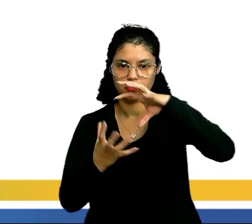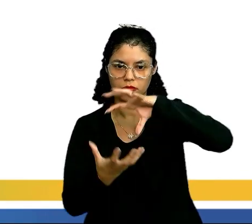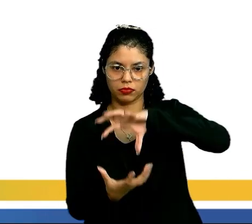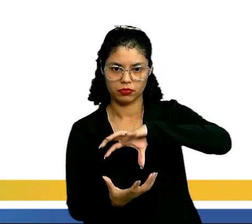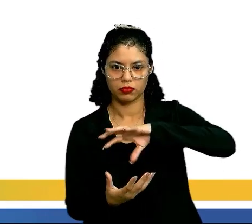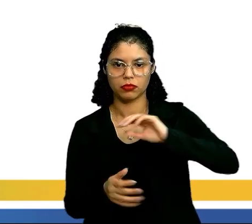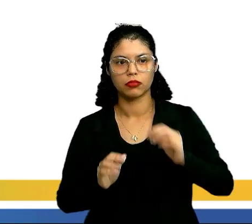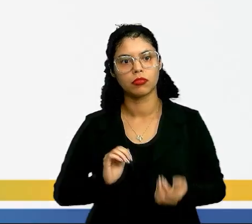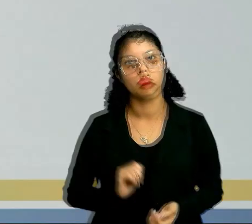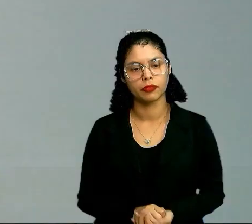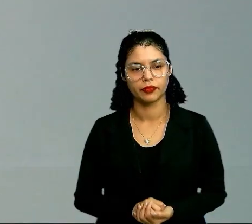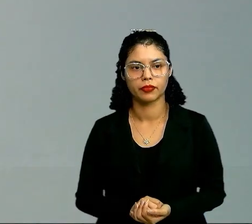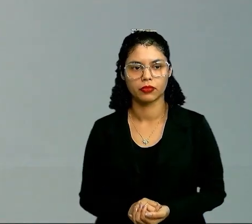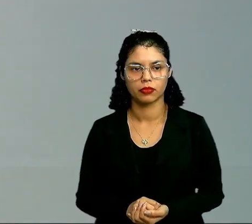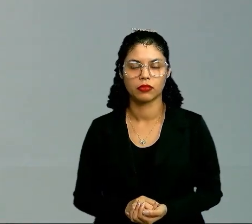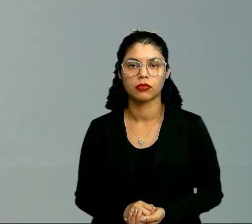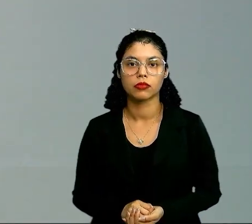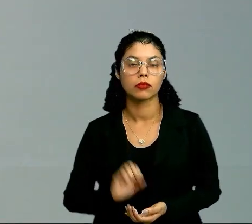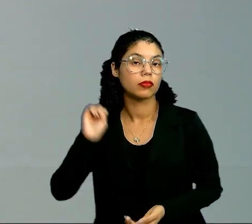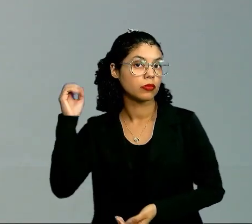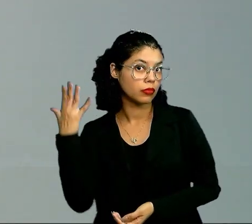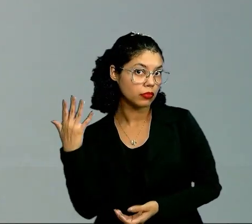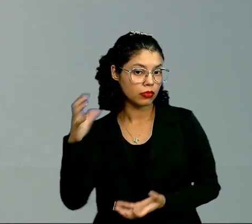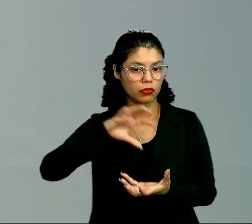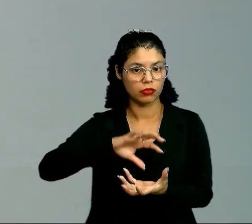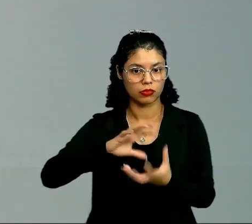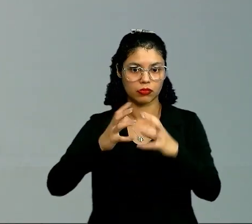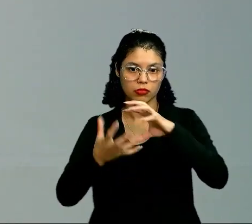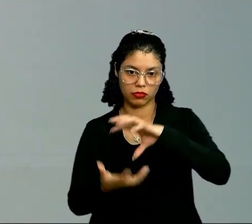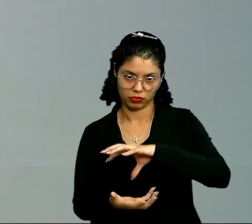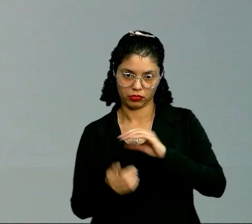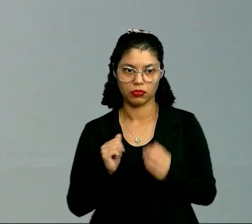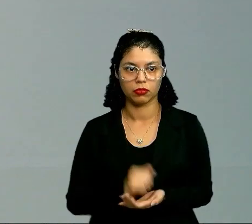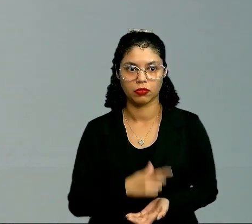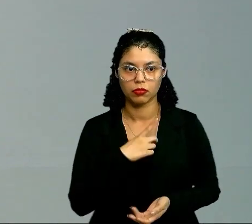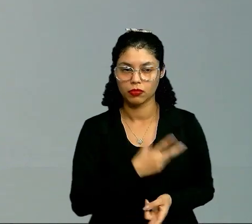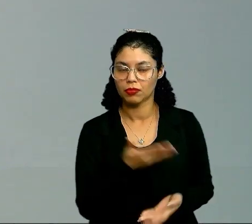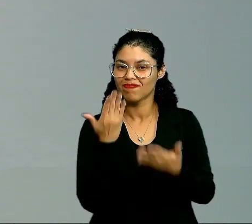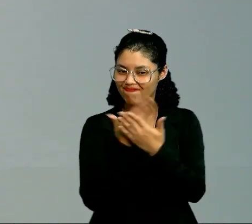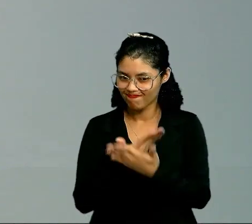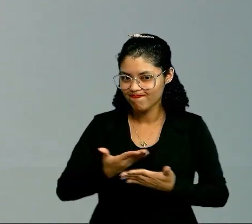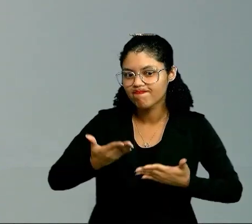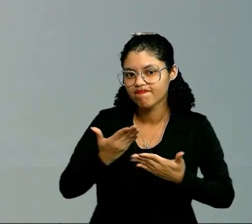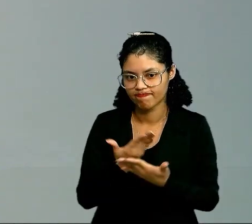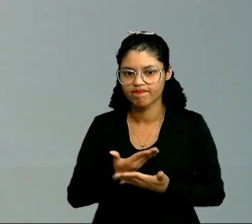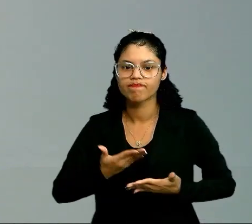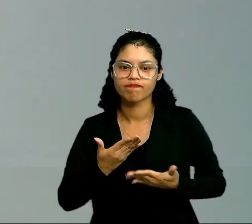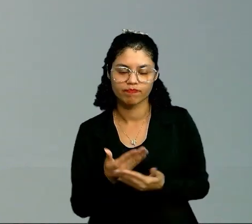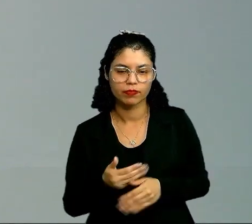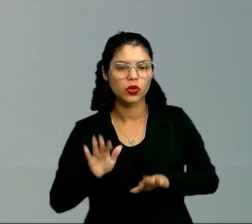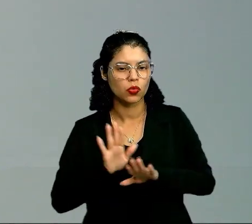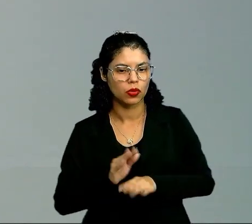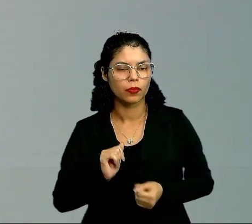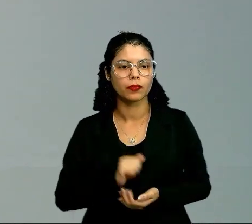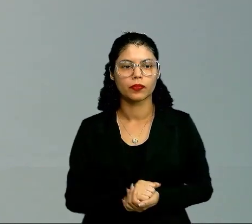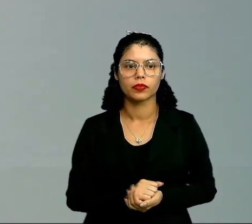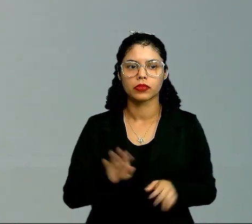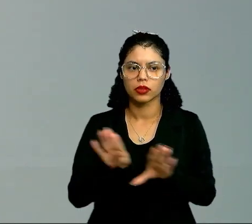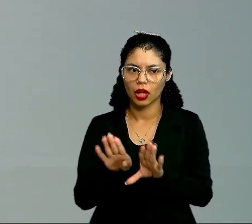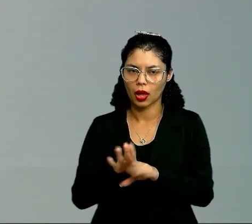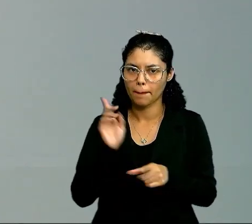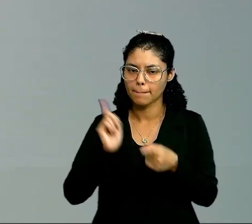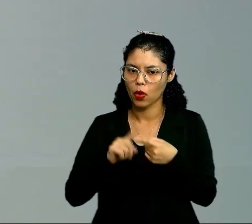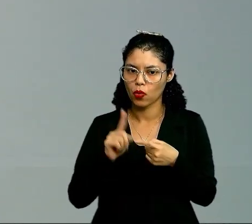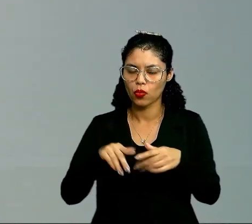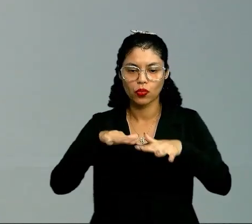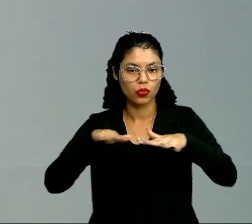esfera. No caso da esfera, pessoal, nós temos que ter muito cuidado. Por quê? Na